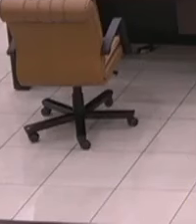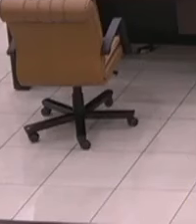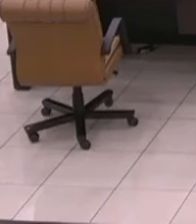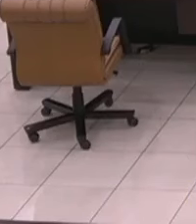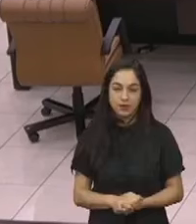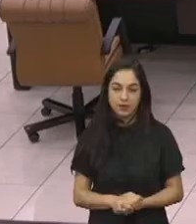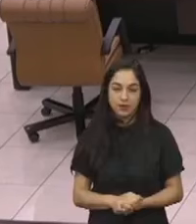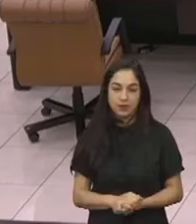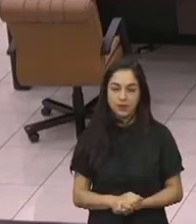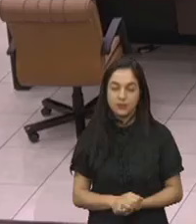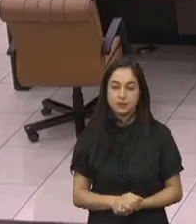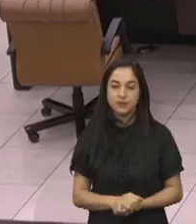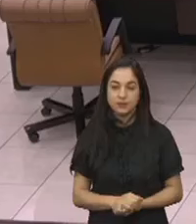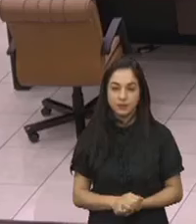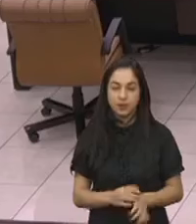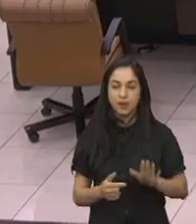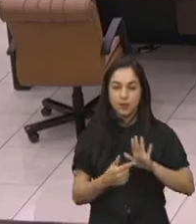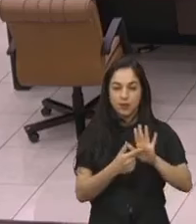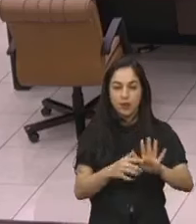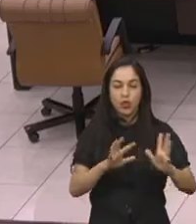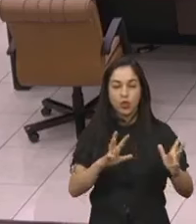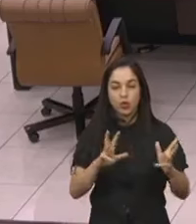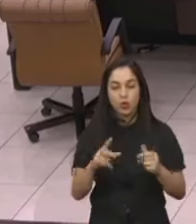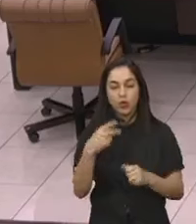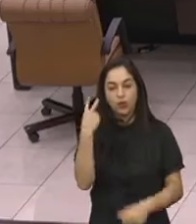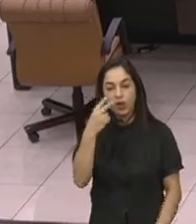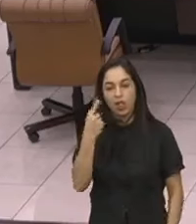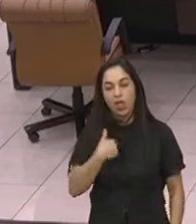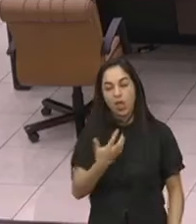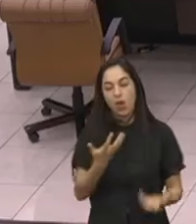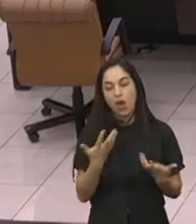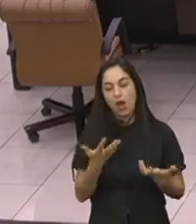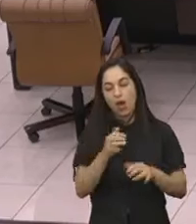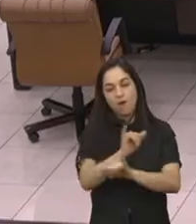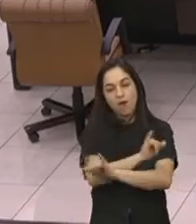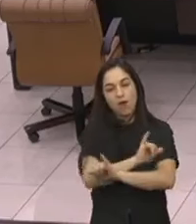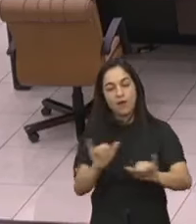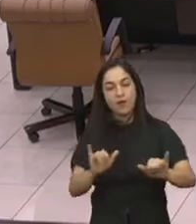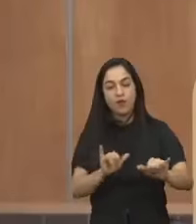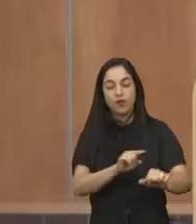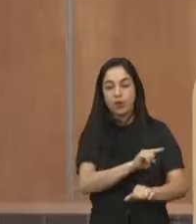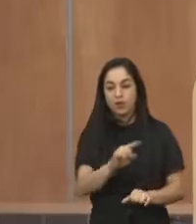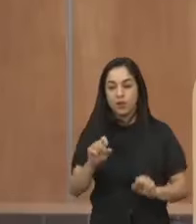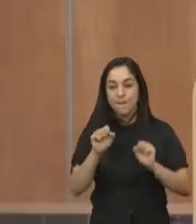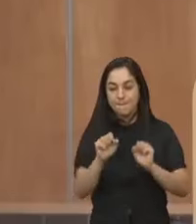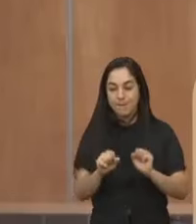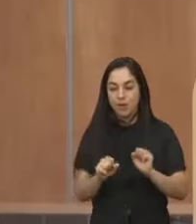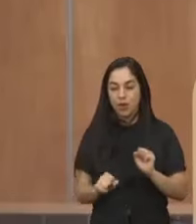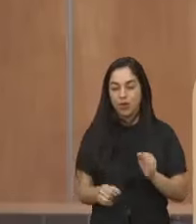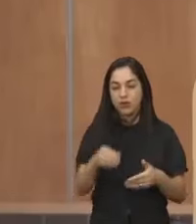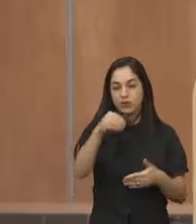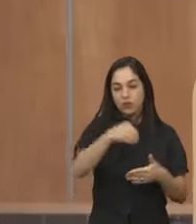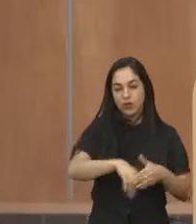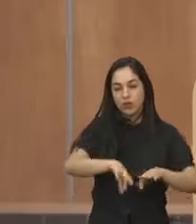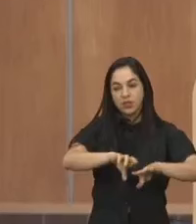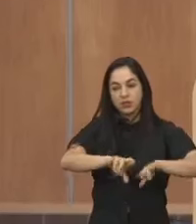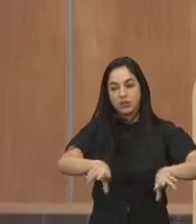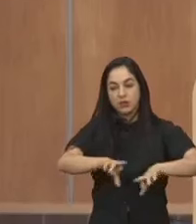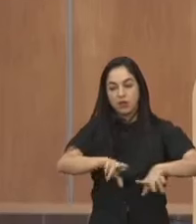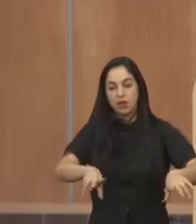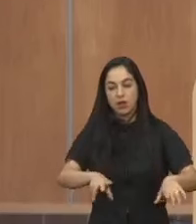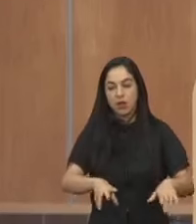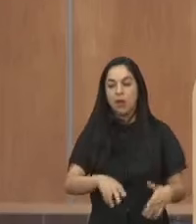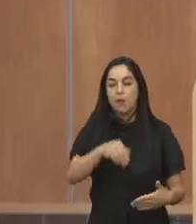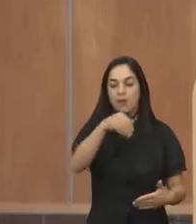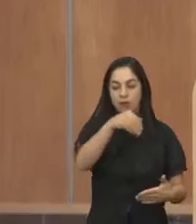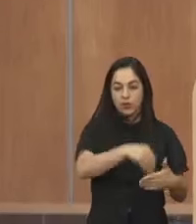Bom, aprovado então o destaque, todos os vereadores aqui, agora eu me dirijo a vocês, têm a oportunidade de votar em separado a criação da subprefeitura do Ijau, que